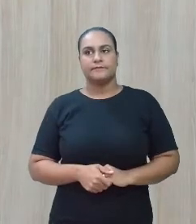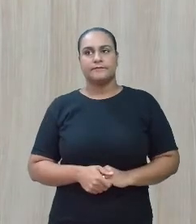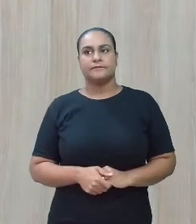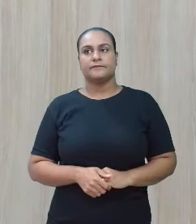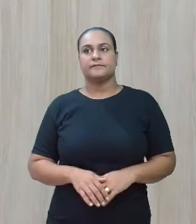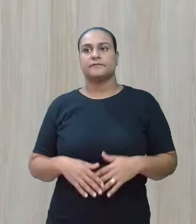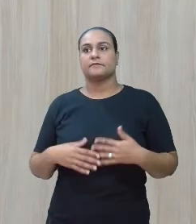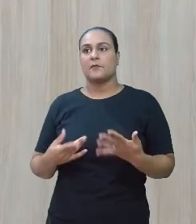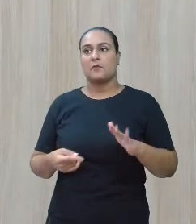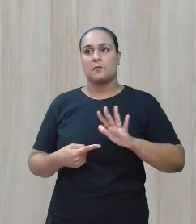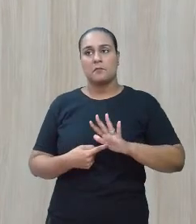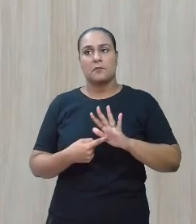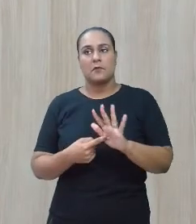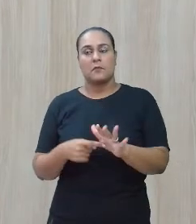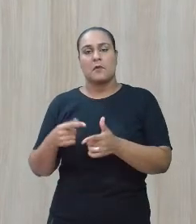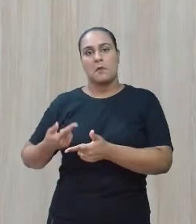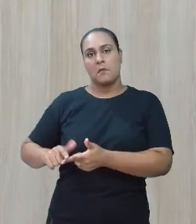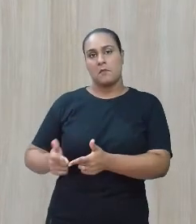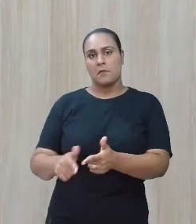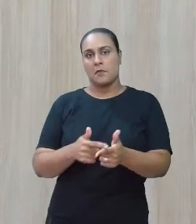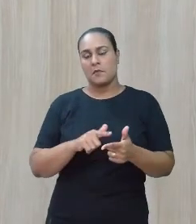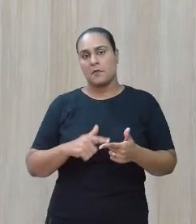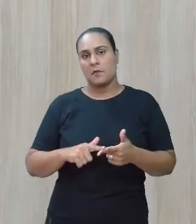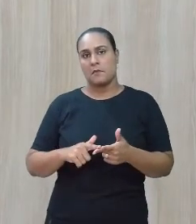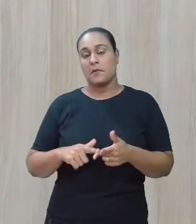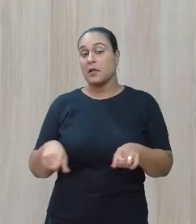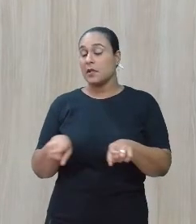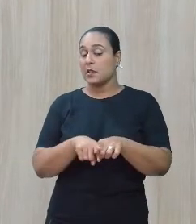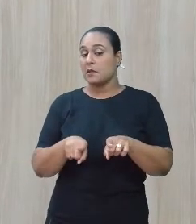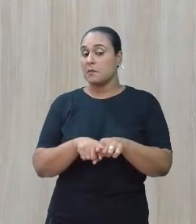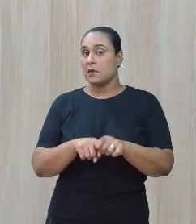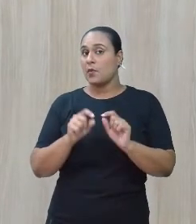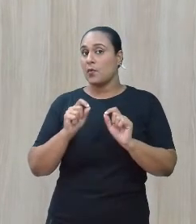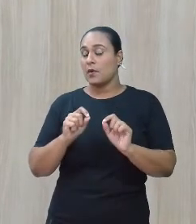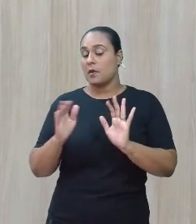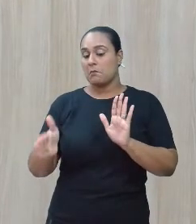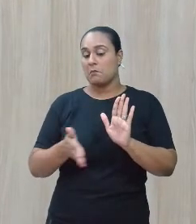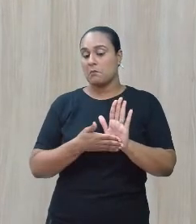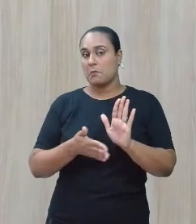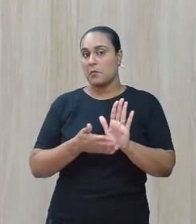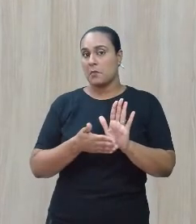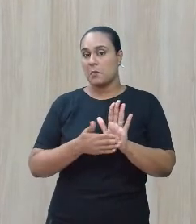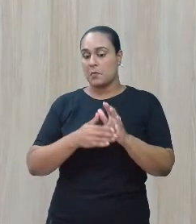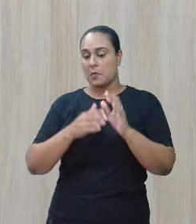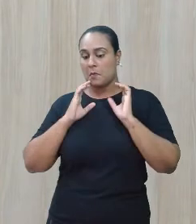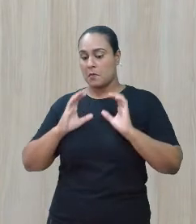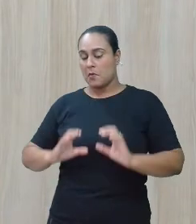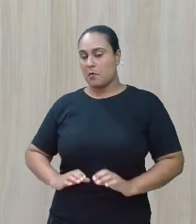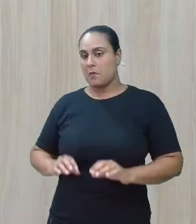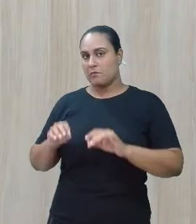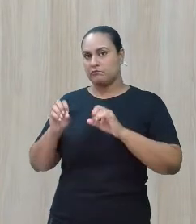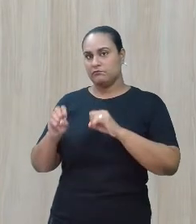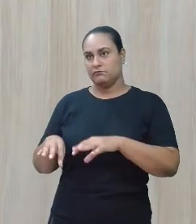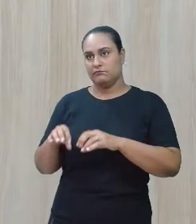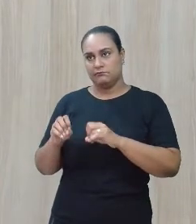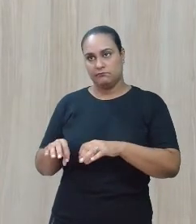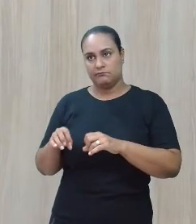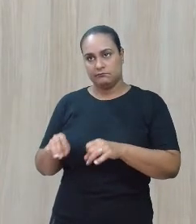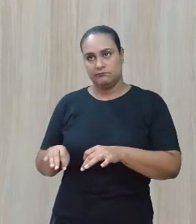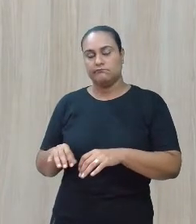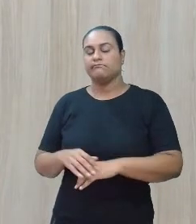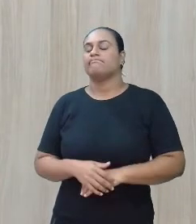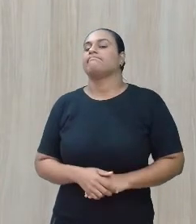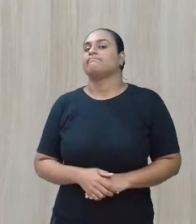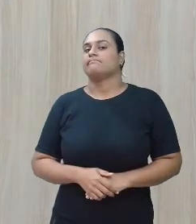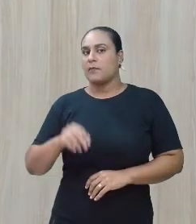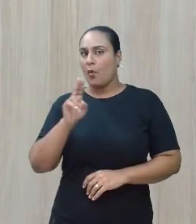Justamente por apontar os problemas e propor comportamentos educativos, a